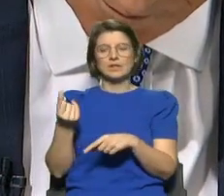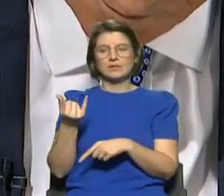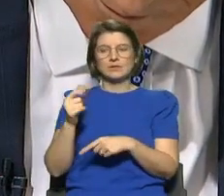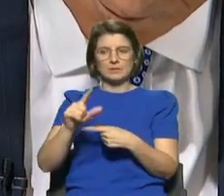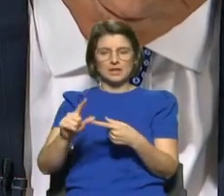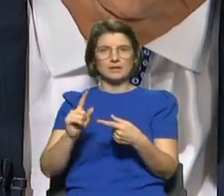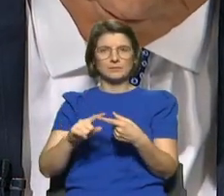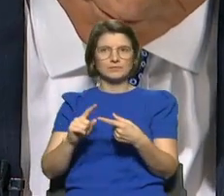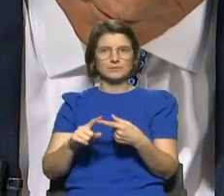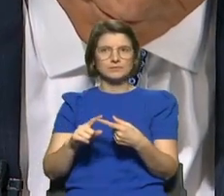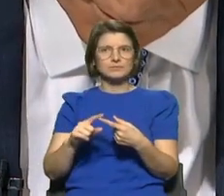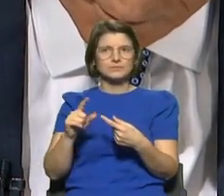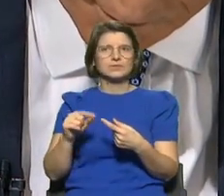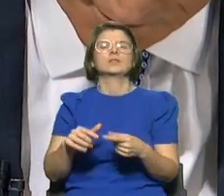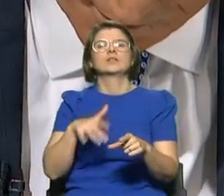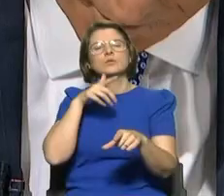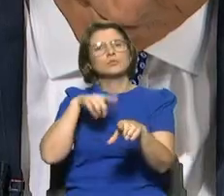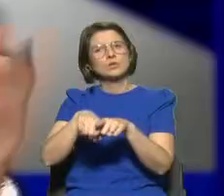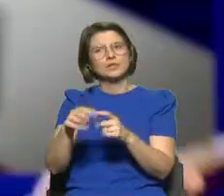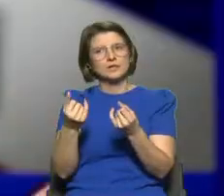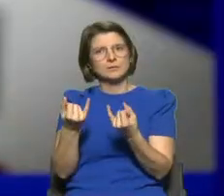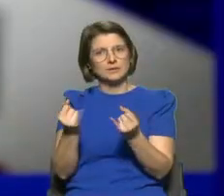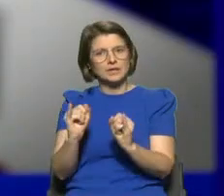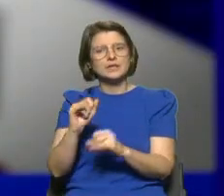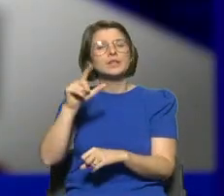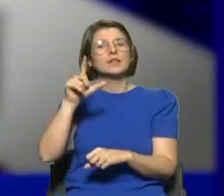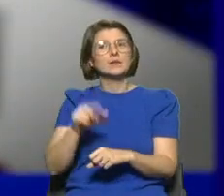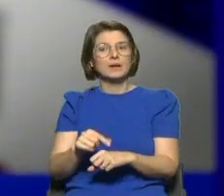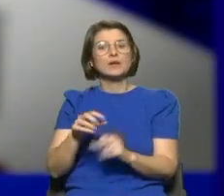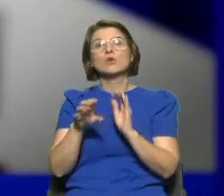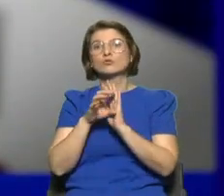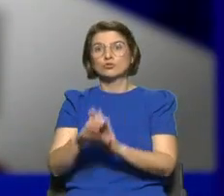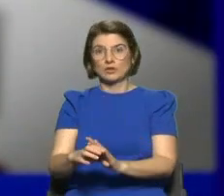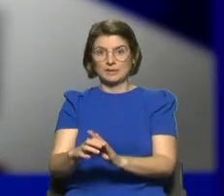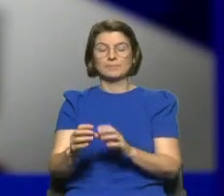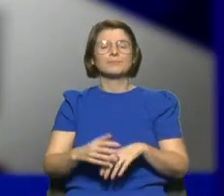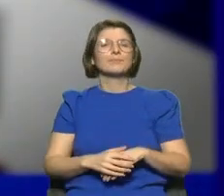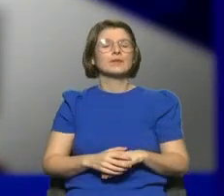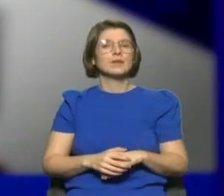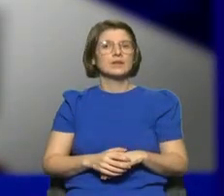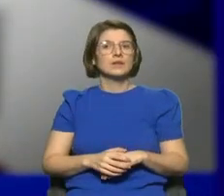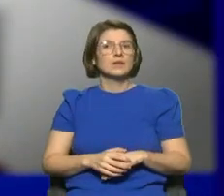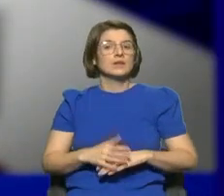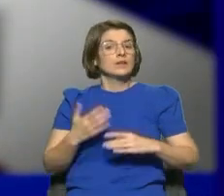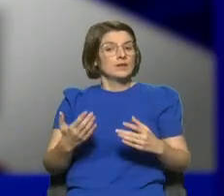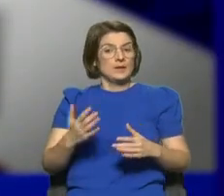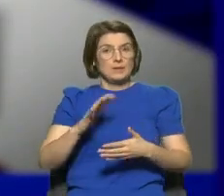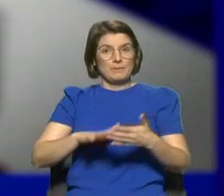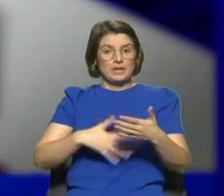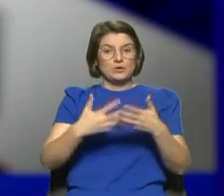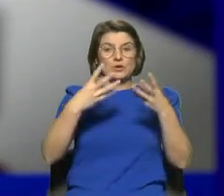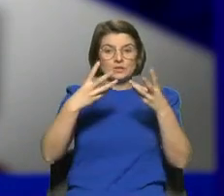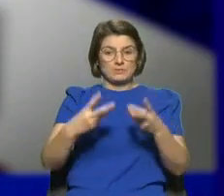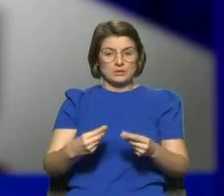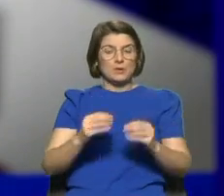Liberal aconteceu com o deputado independente aconteceu inclusive é com o chega na preparação deste plano e deste